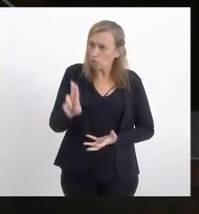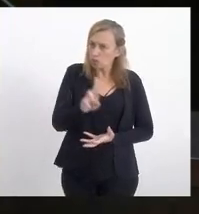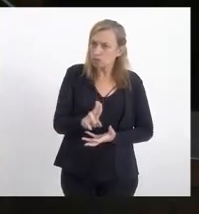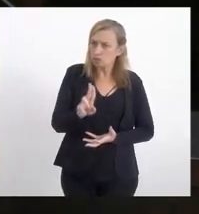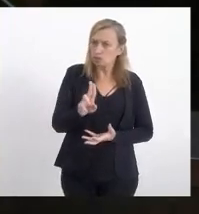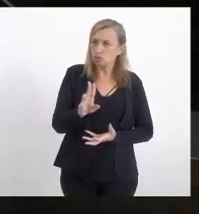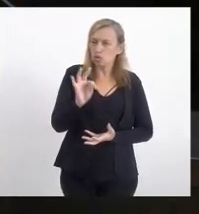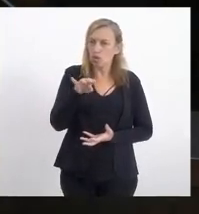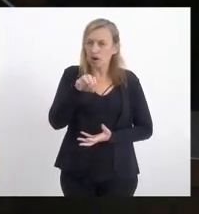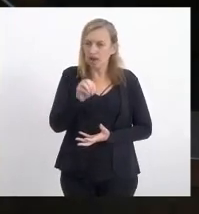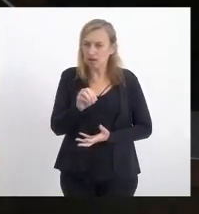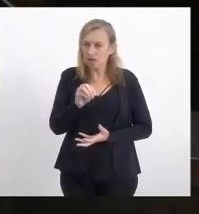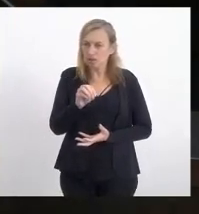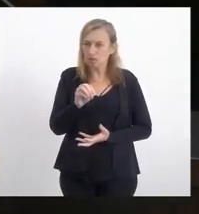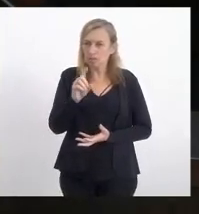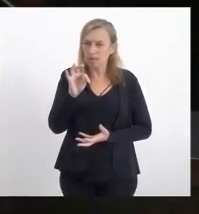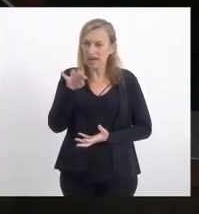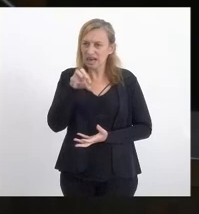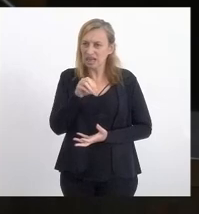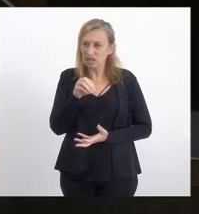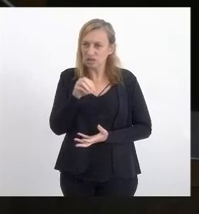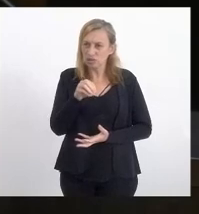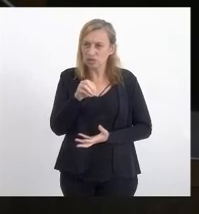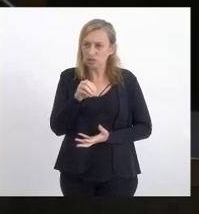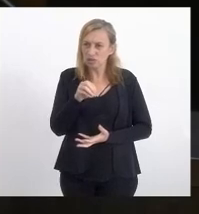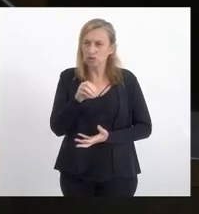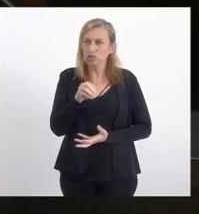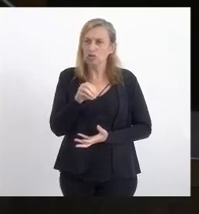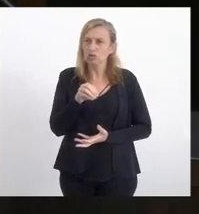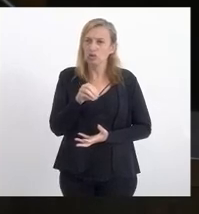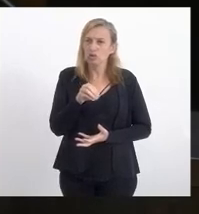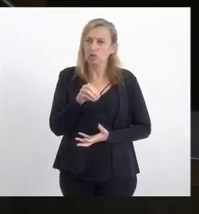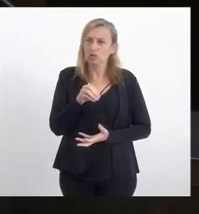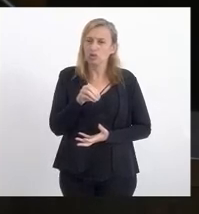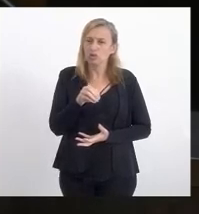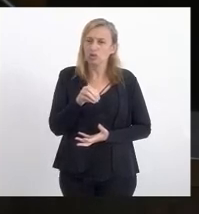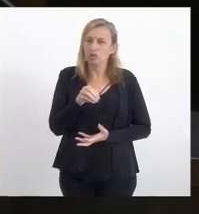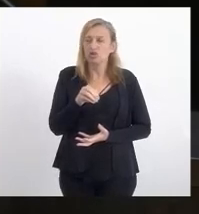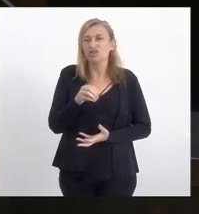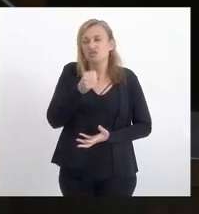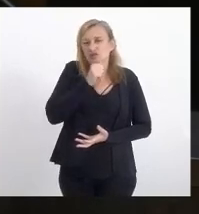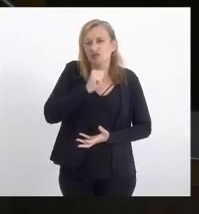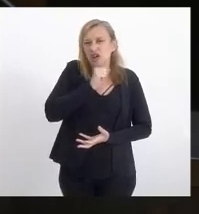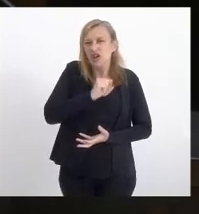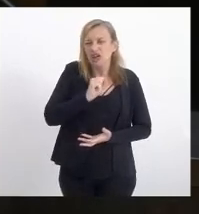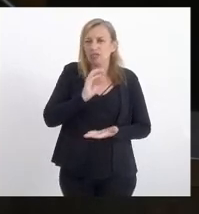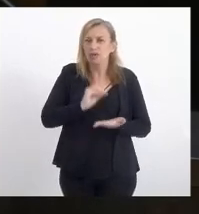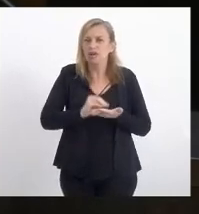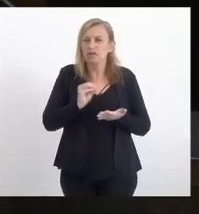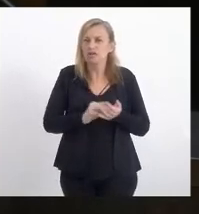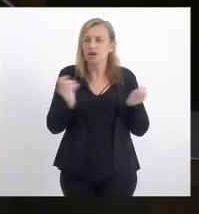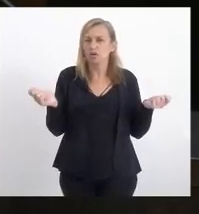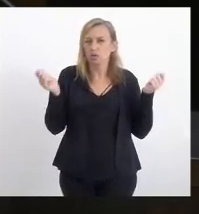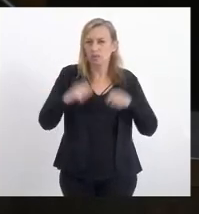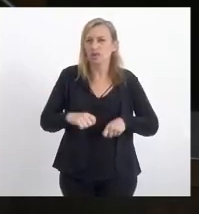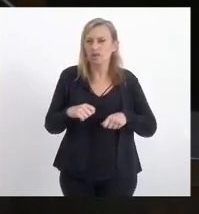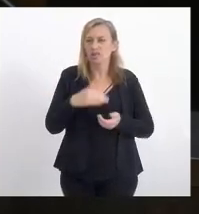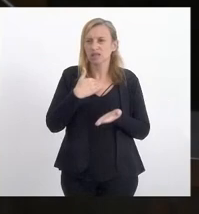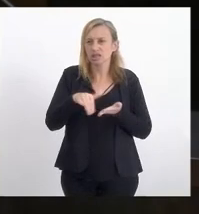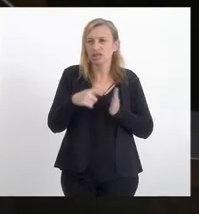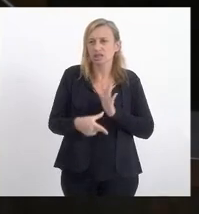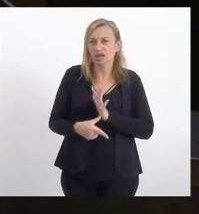colete balístico vencido por quê Por uma incompetência do secretário anterior